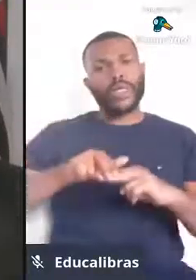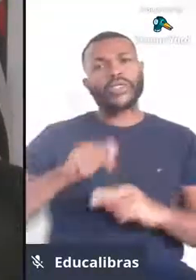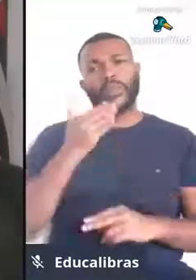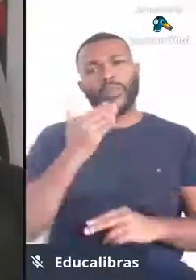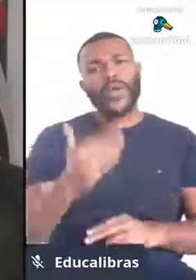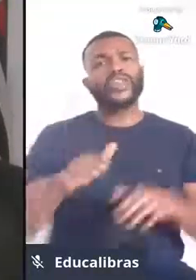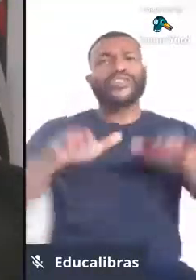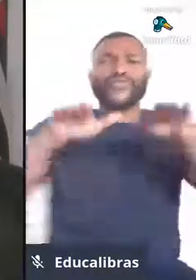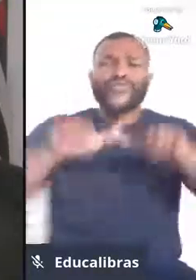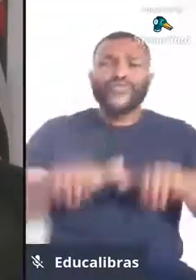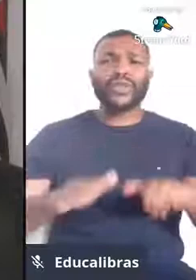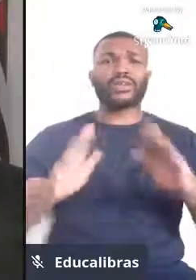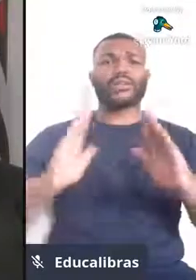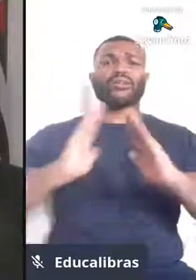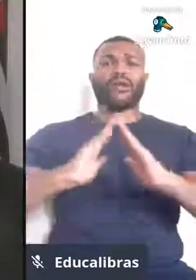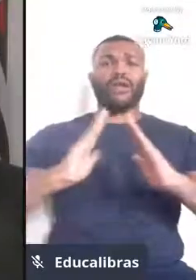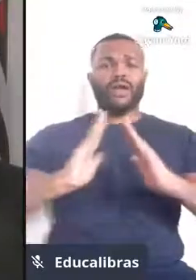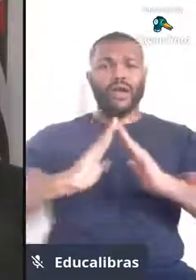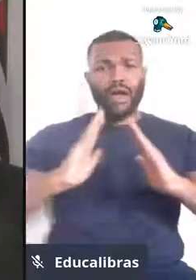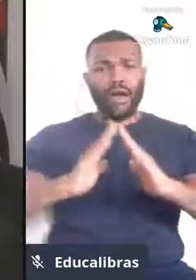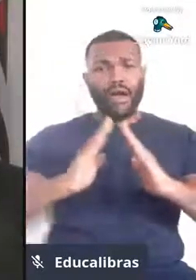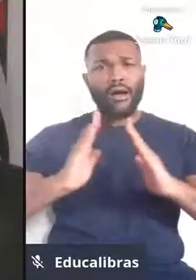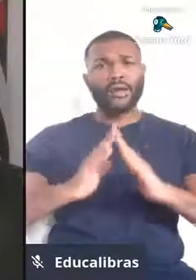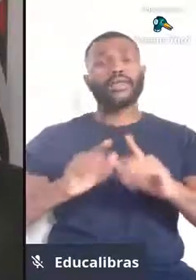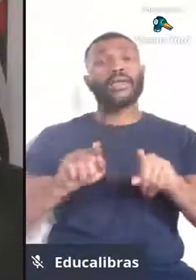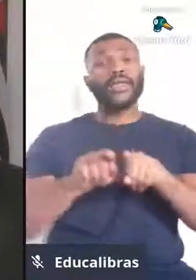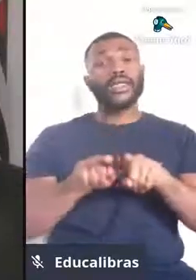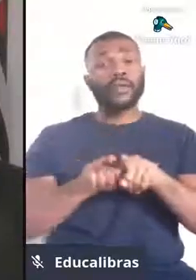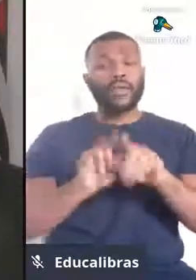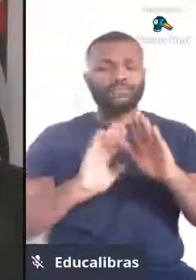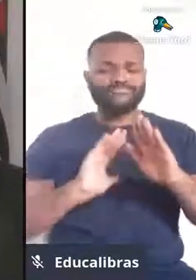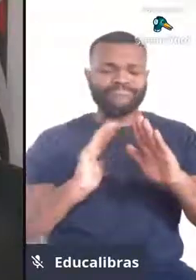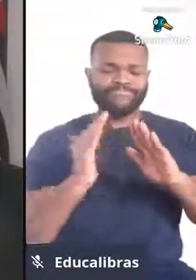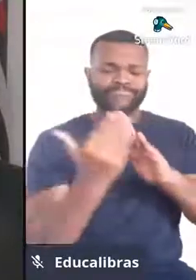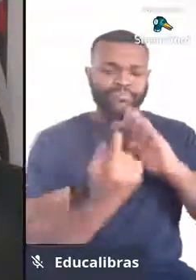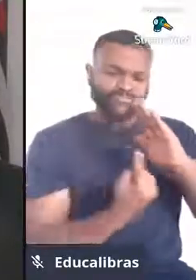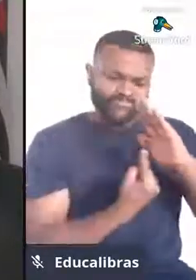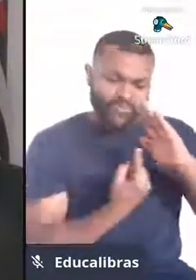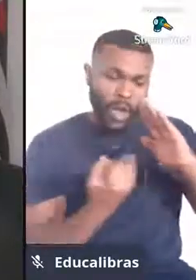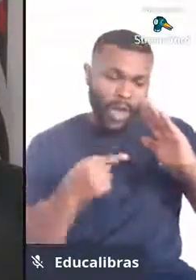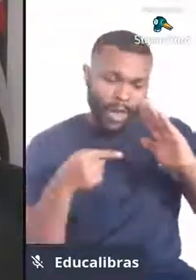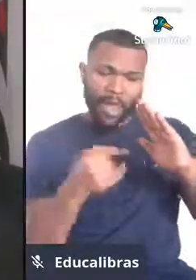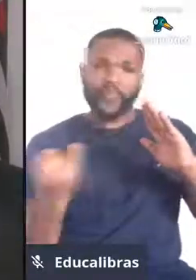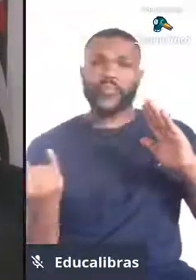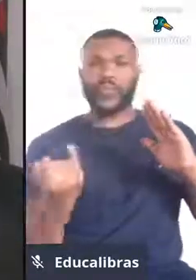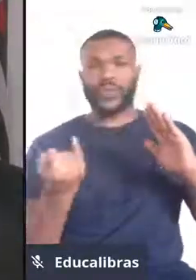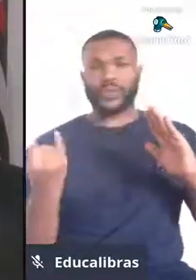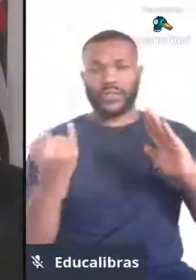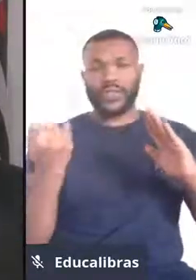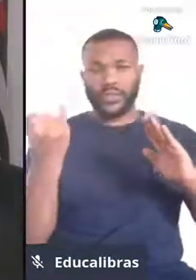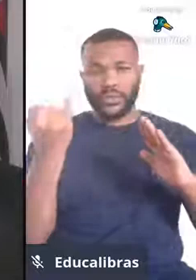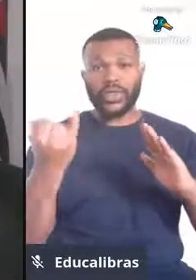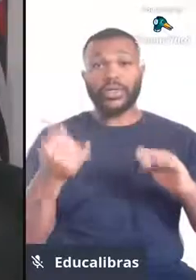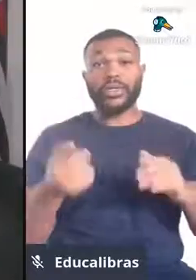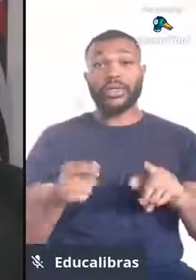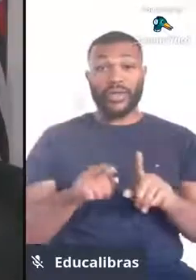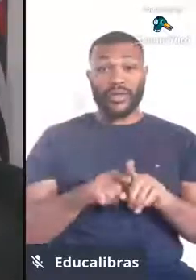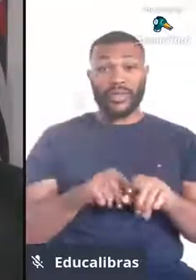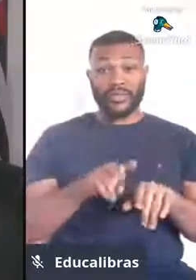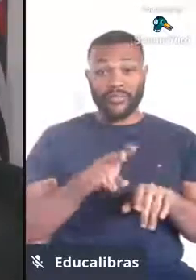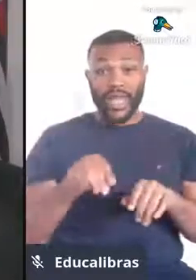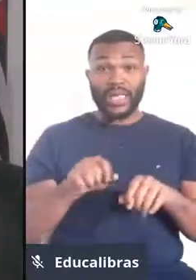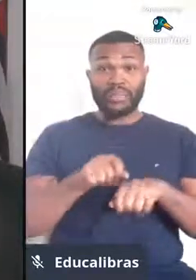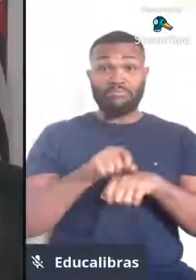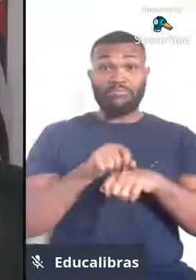em casa e do fortalecimento do isolamento social. A gente deve estar atingindo aí o pico de contaminação em breve,